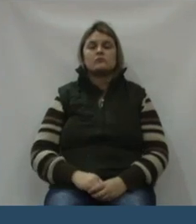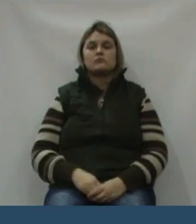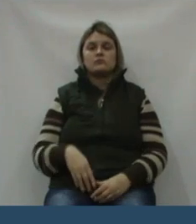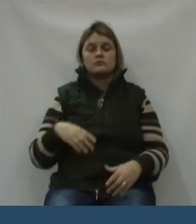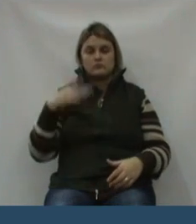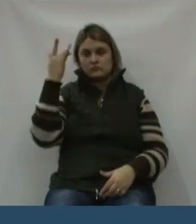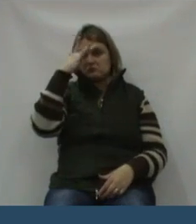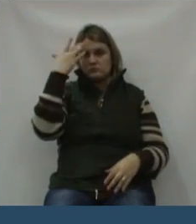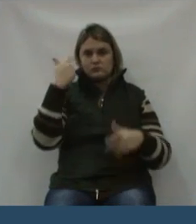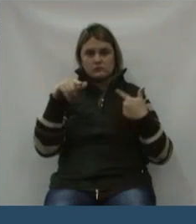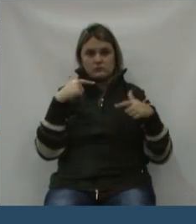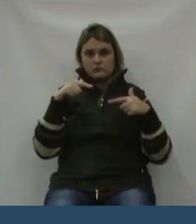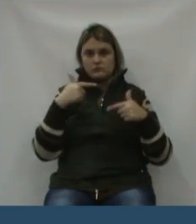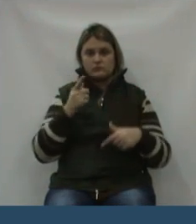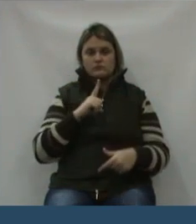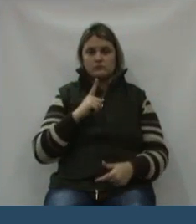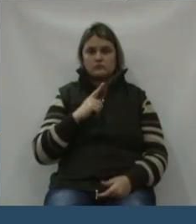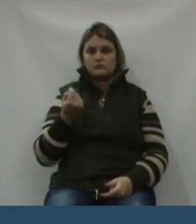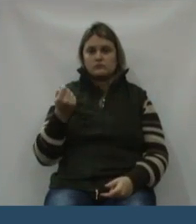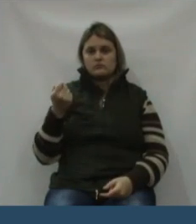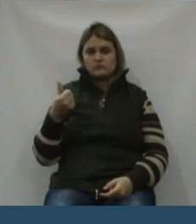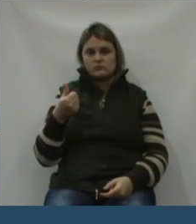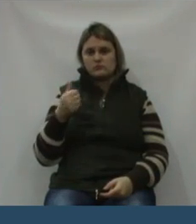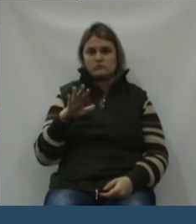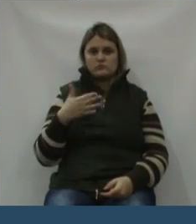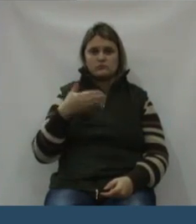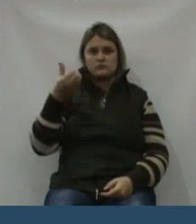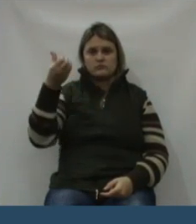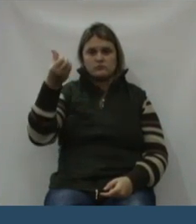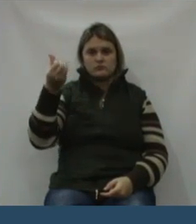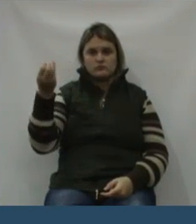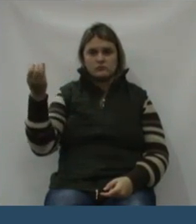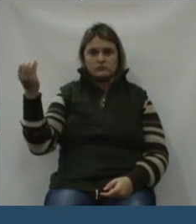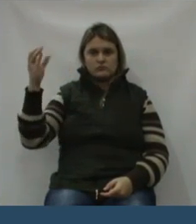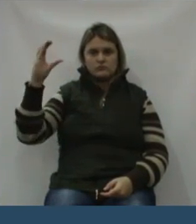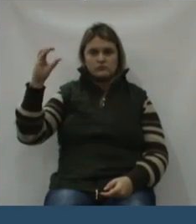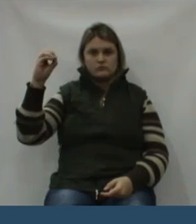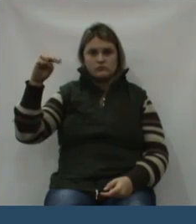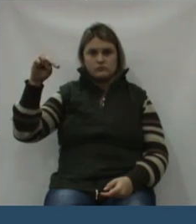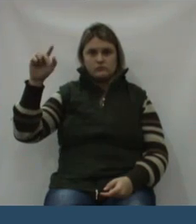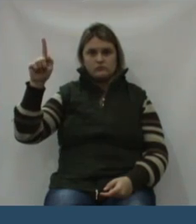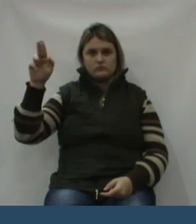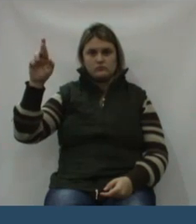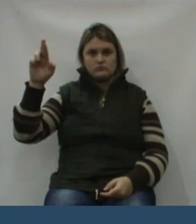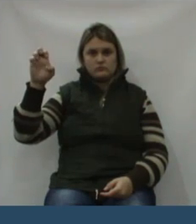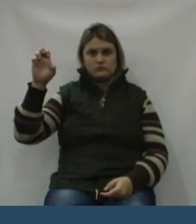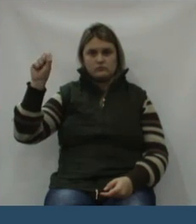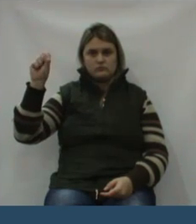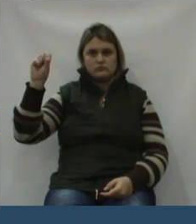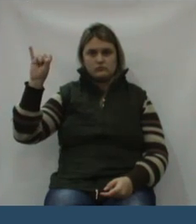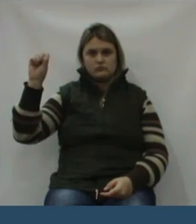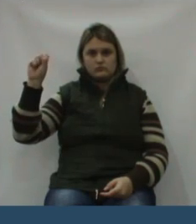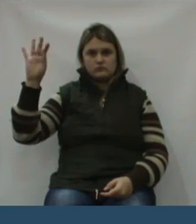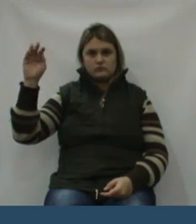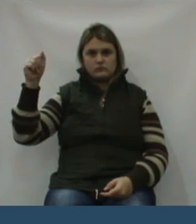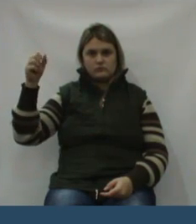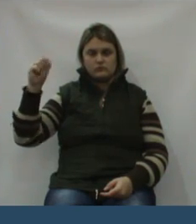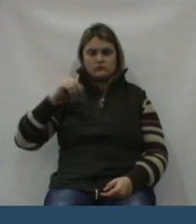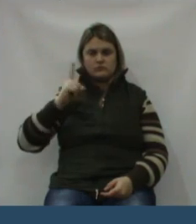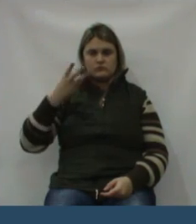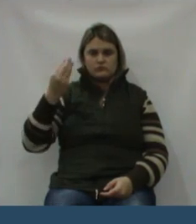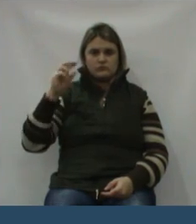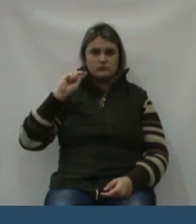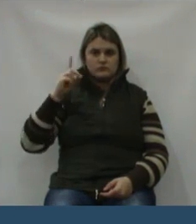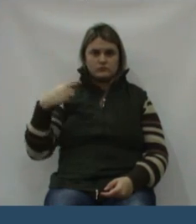para atender pouco mais de 600 congressistas, são 513 deputados